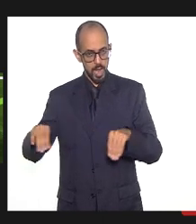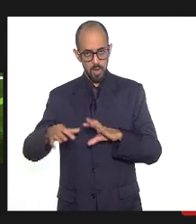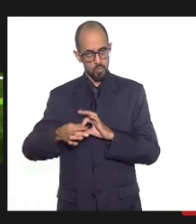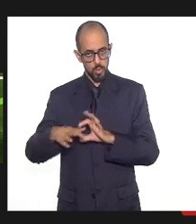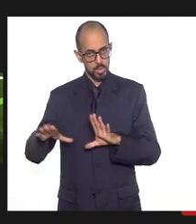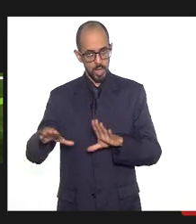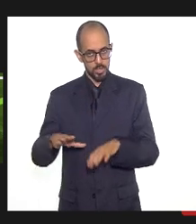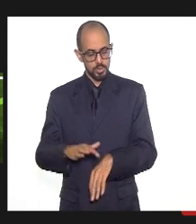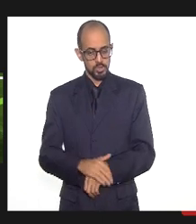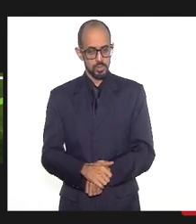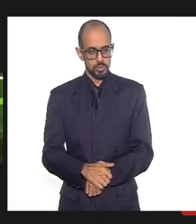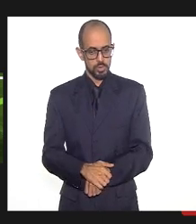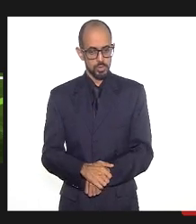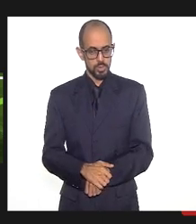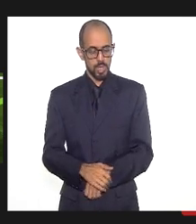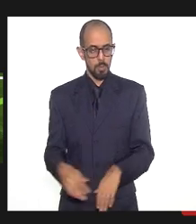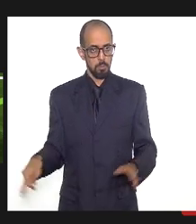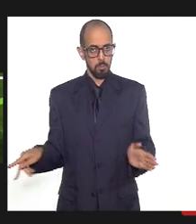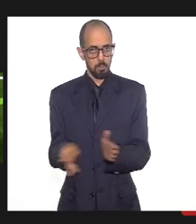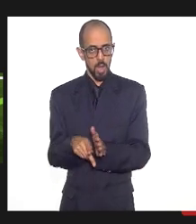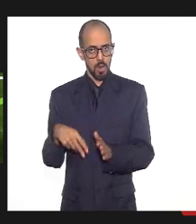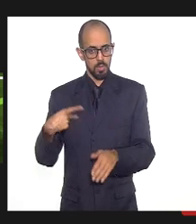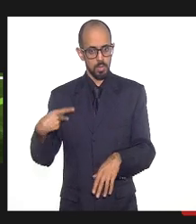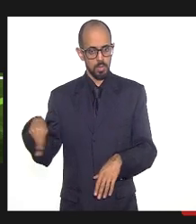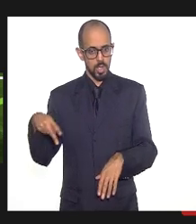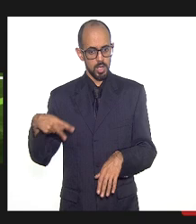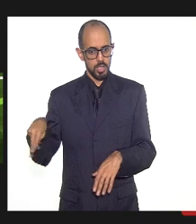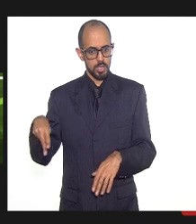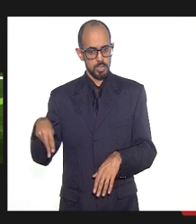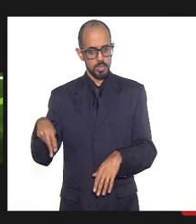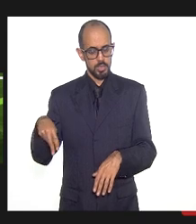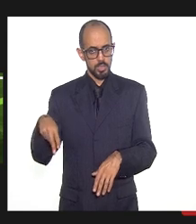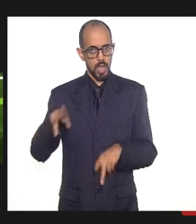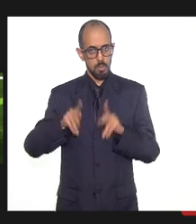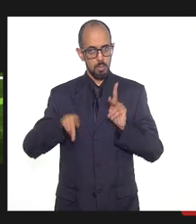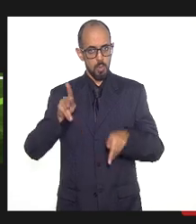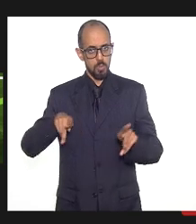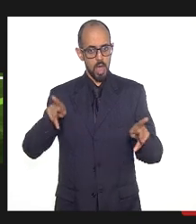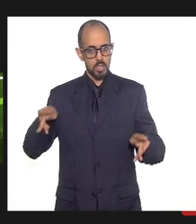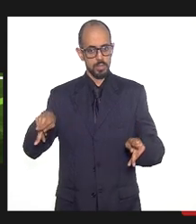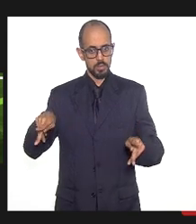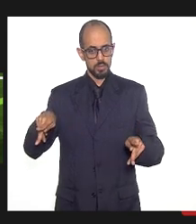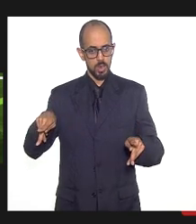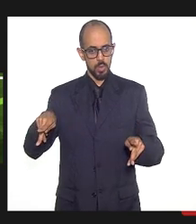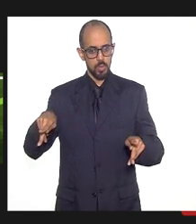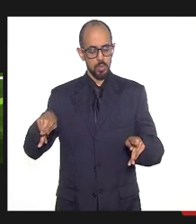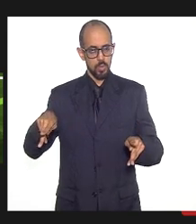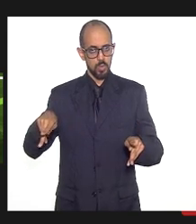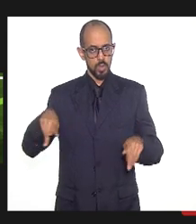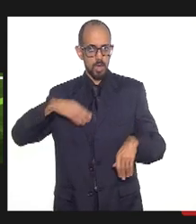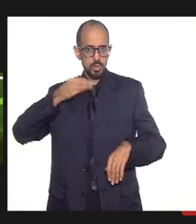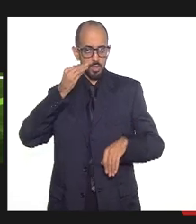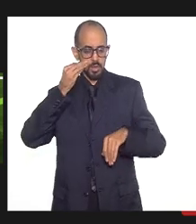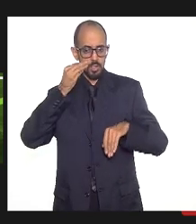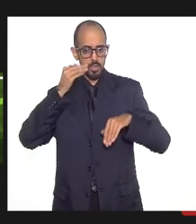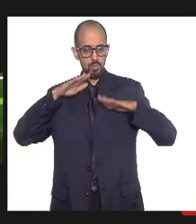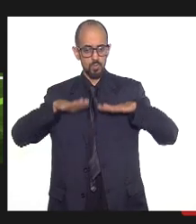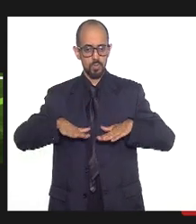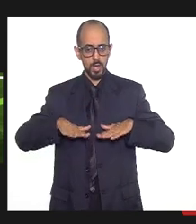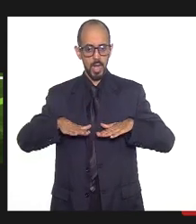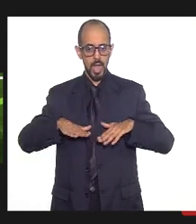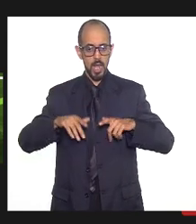assim, né? Propriedade, sei lá o quê. E o povo quilombola só está aqui tentando ficar